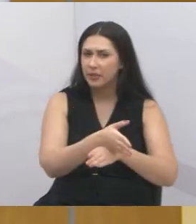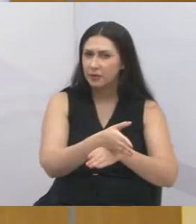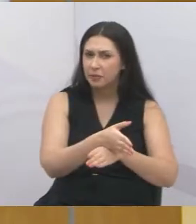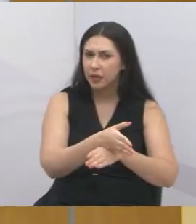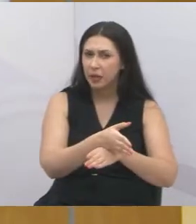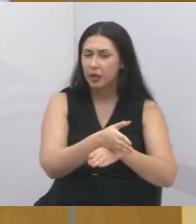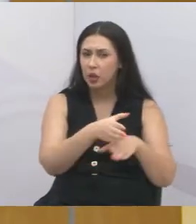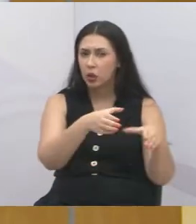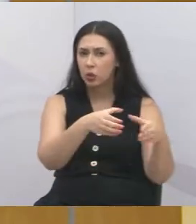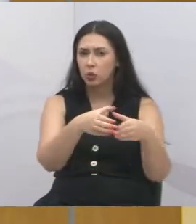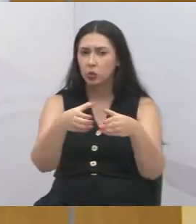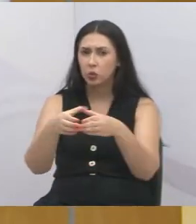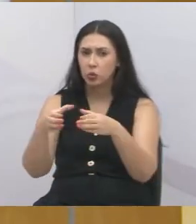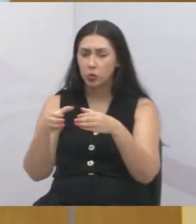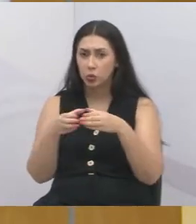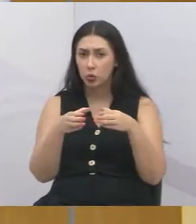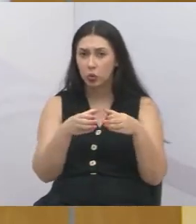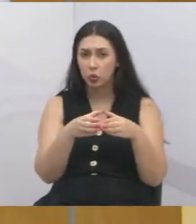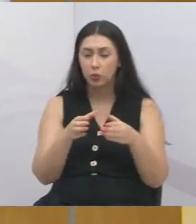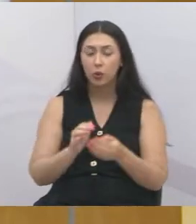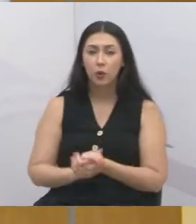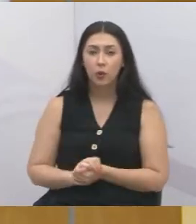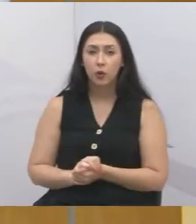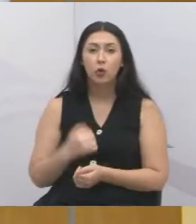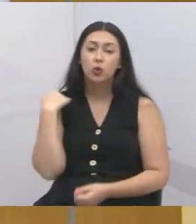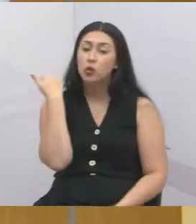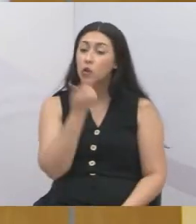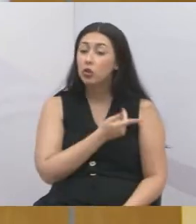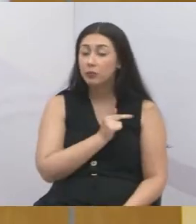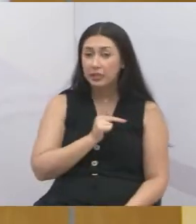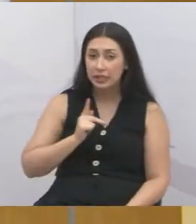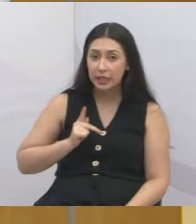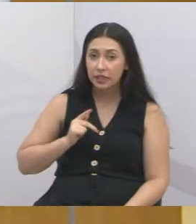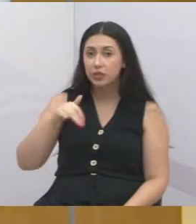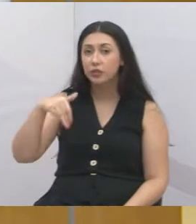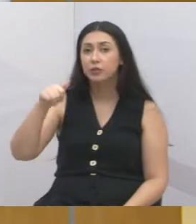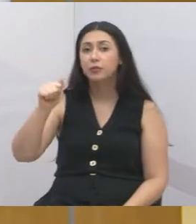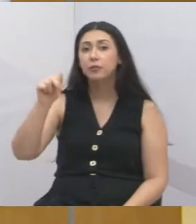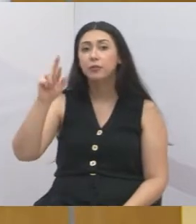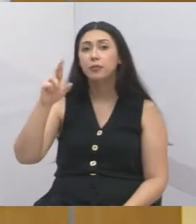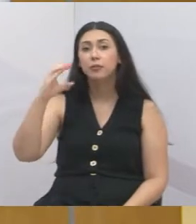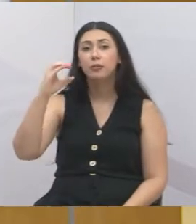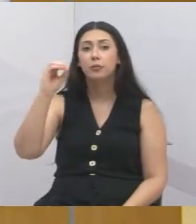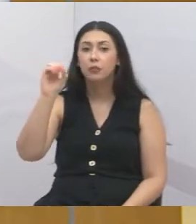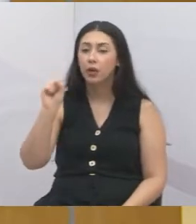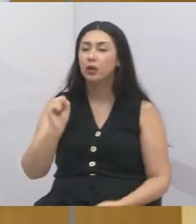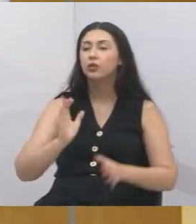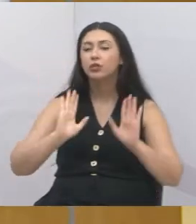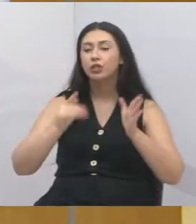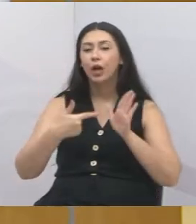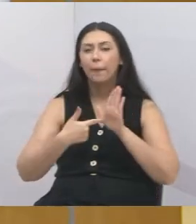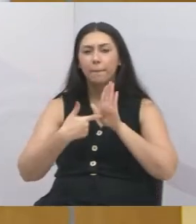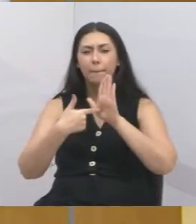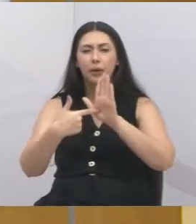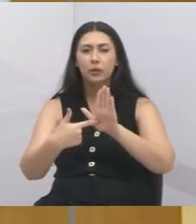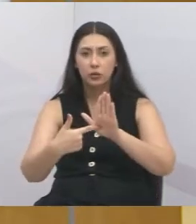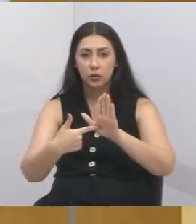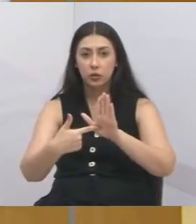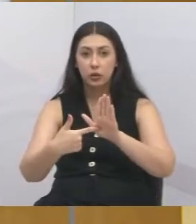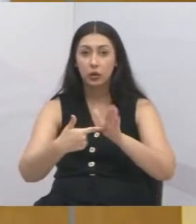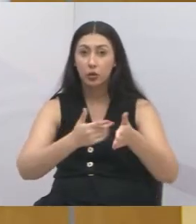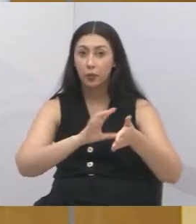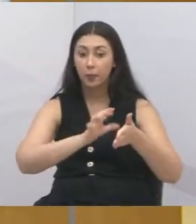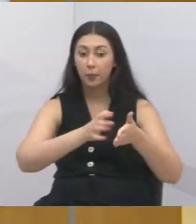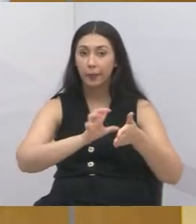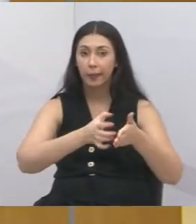partidária, nosso presidente nacional, Marcos Pereira, já emitiu uma nota pública dizendo que o